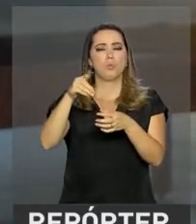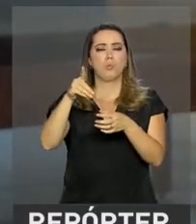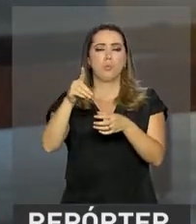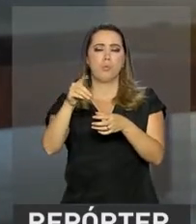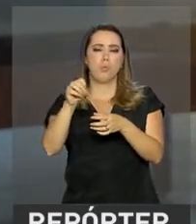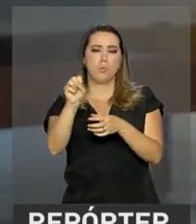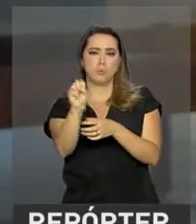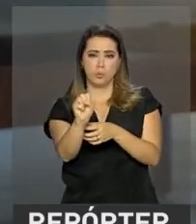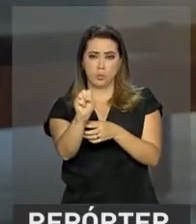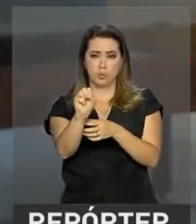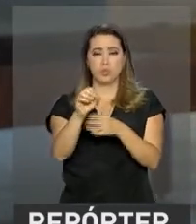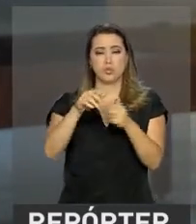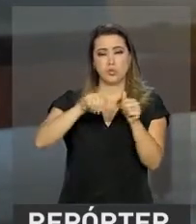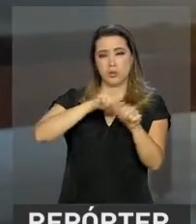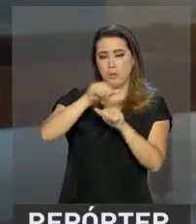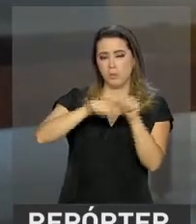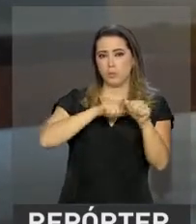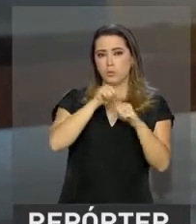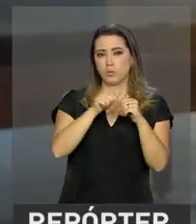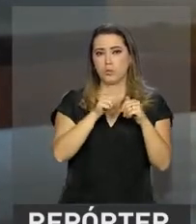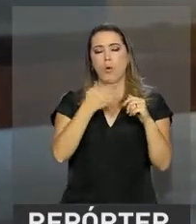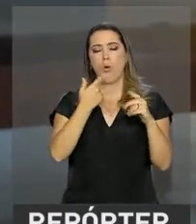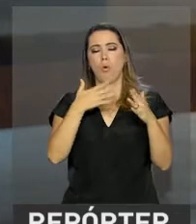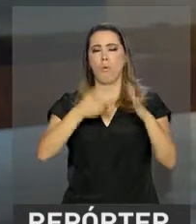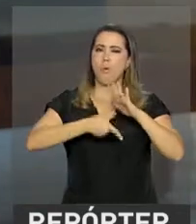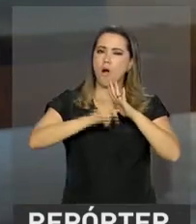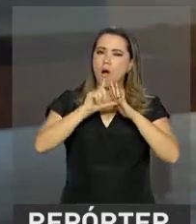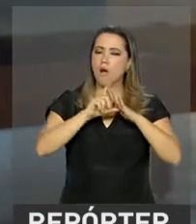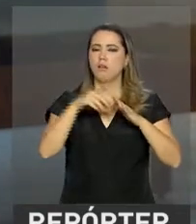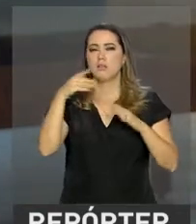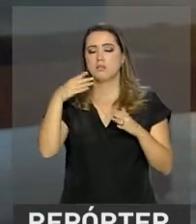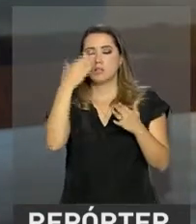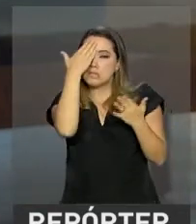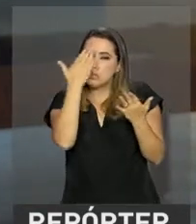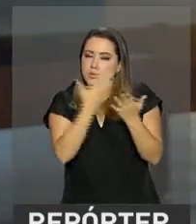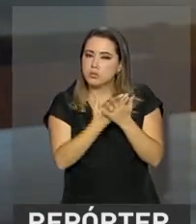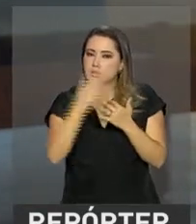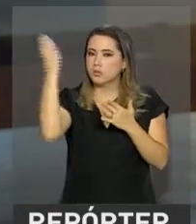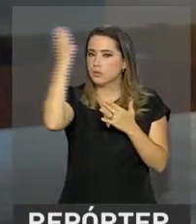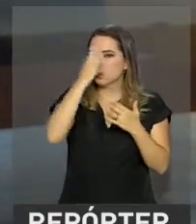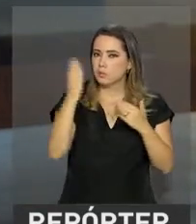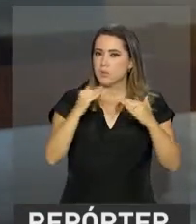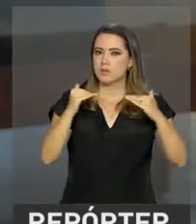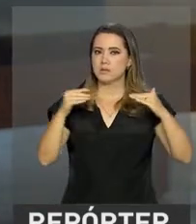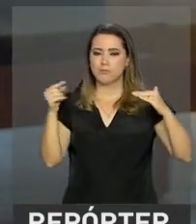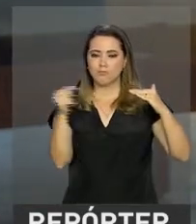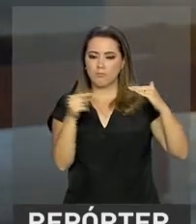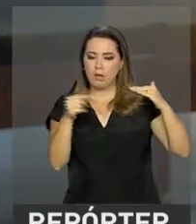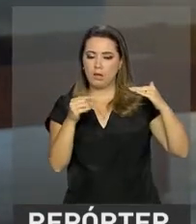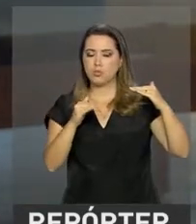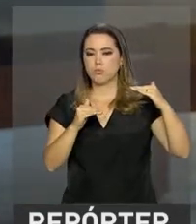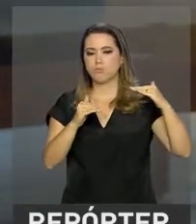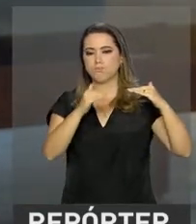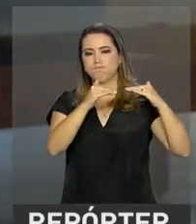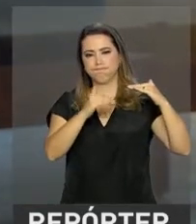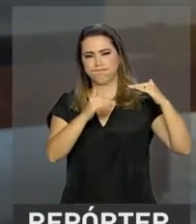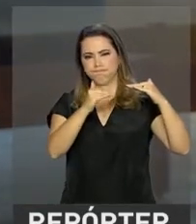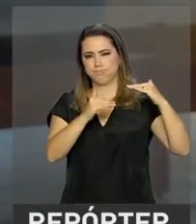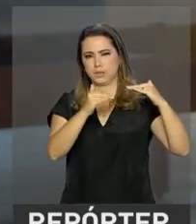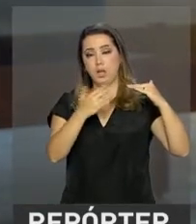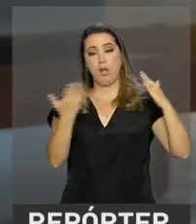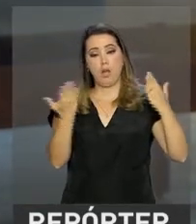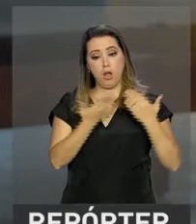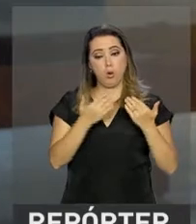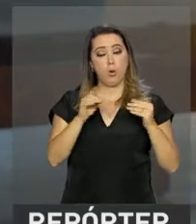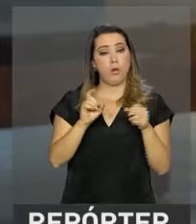você falou, de forma gradativa, com esta mudança na perspectiva da nota brasileira, demonstra